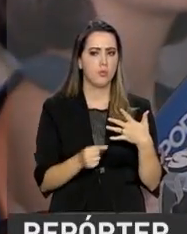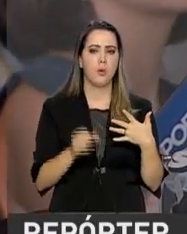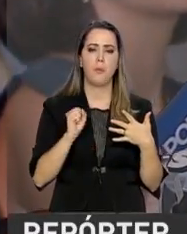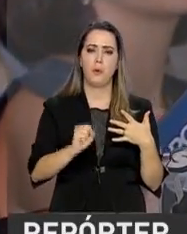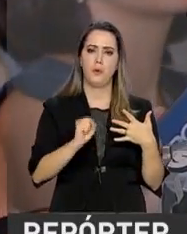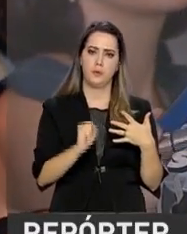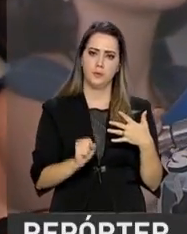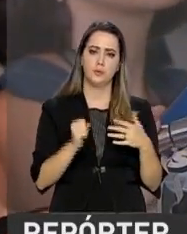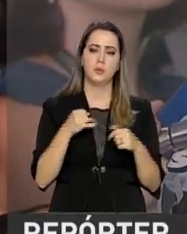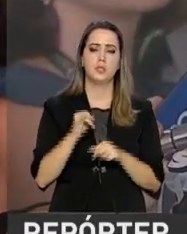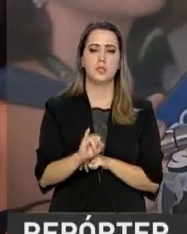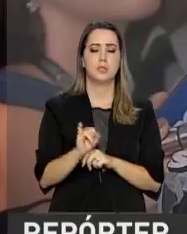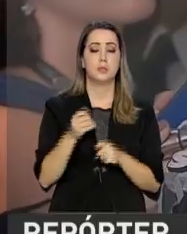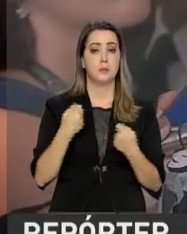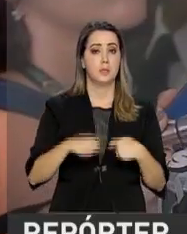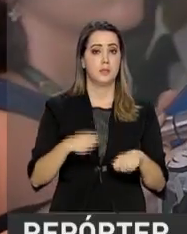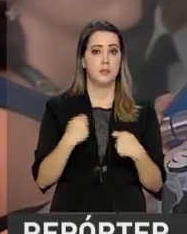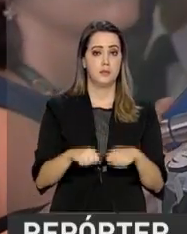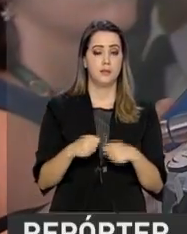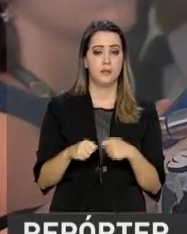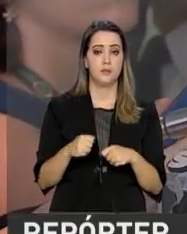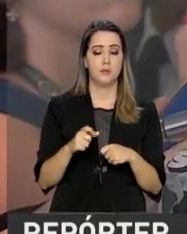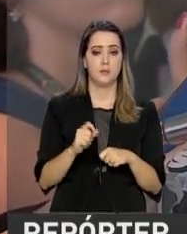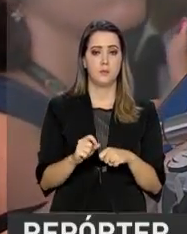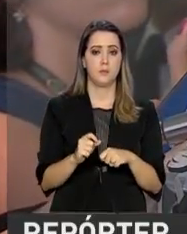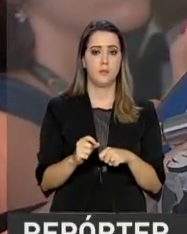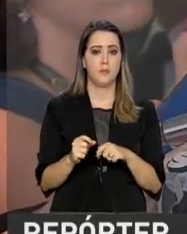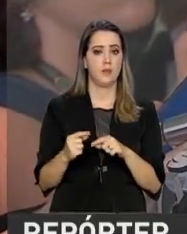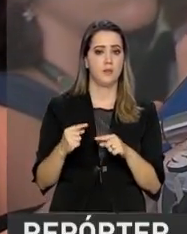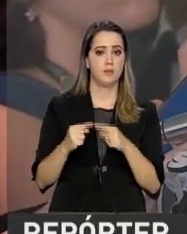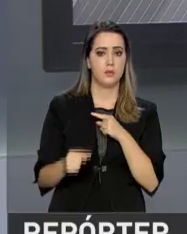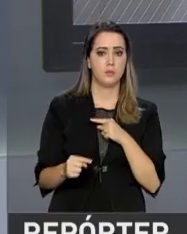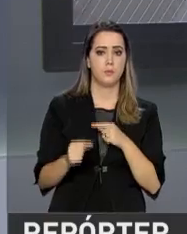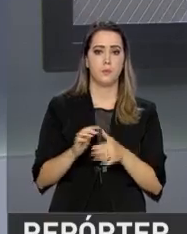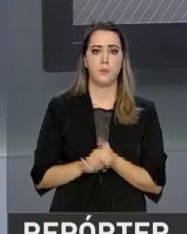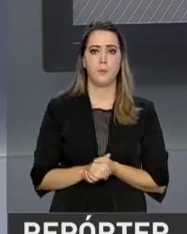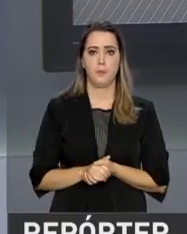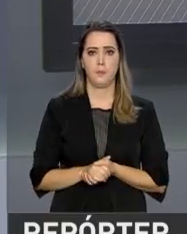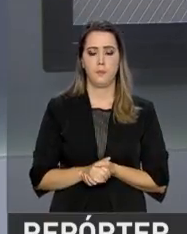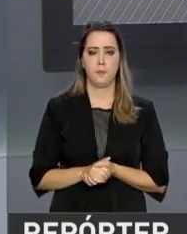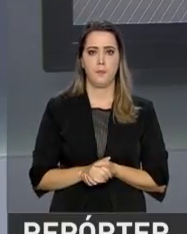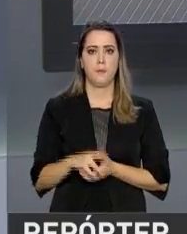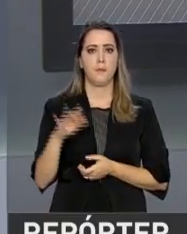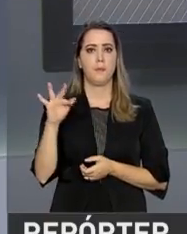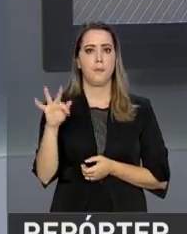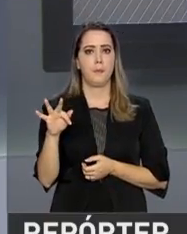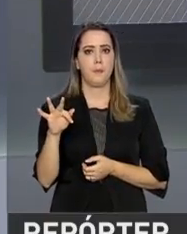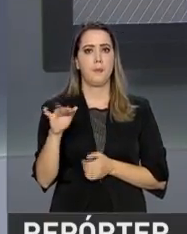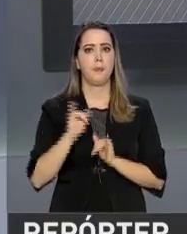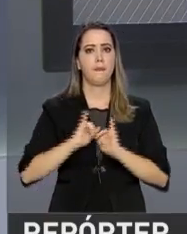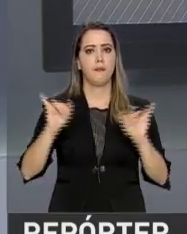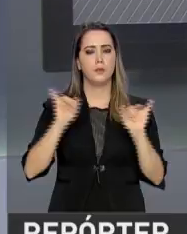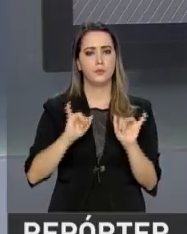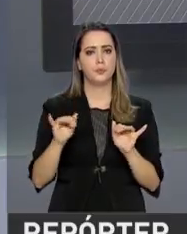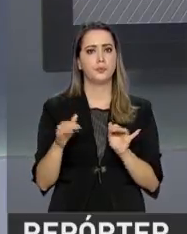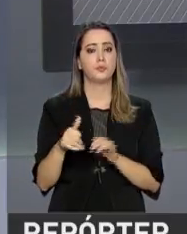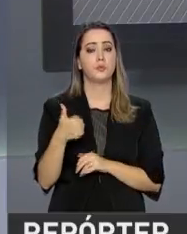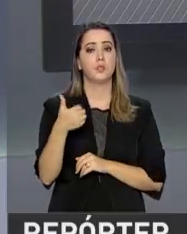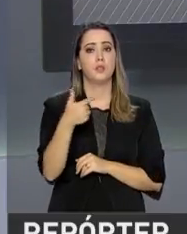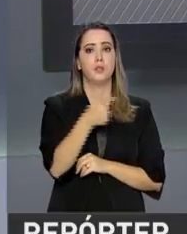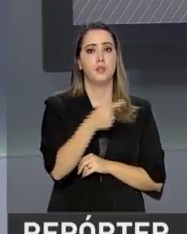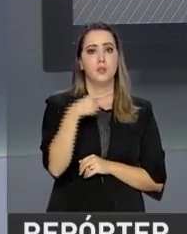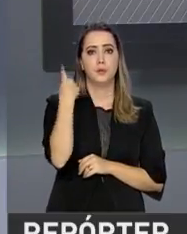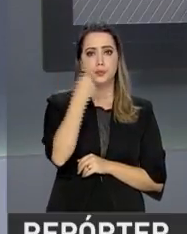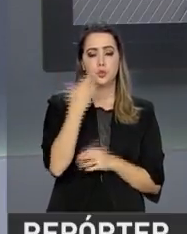possíveis para o caso de o entendimento não ser satisfatório. E a Receita Federal informou que até às